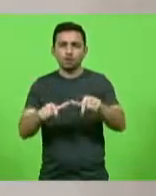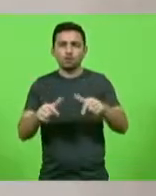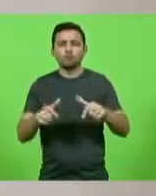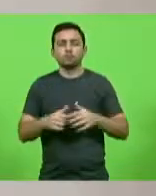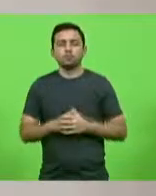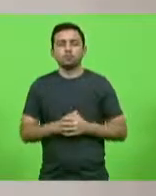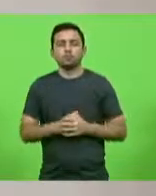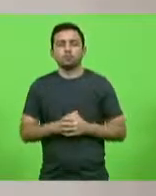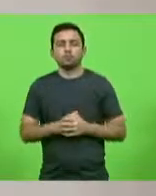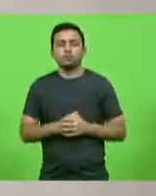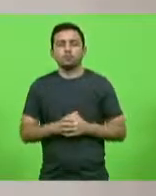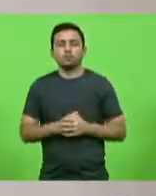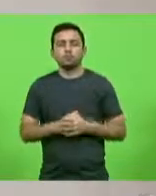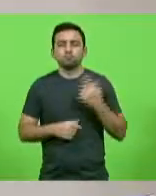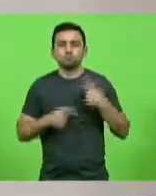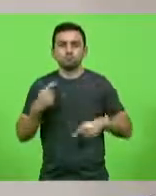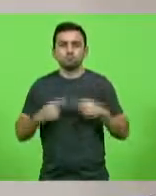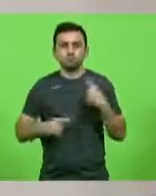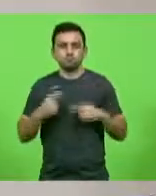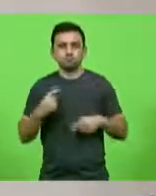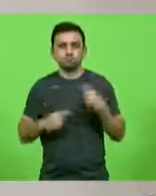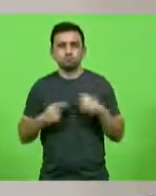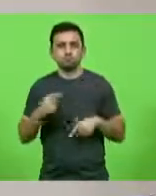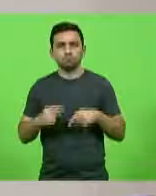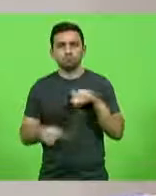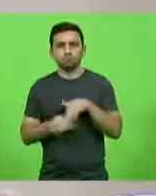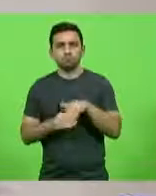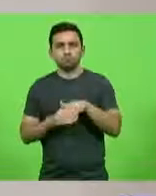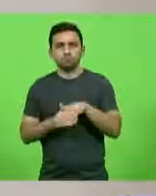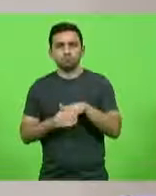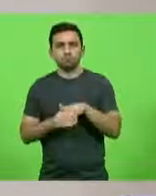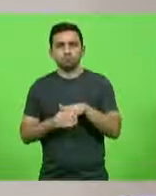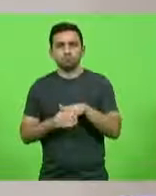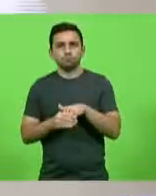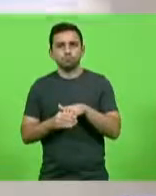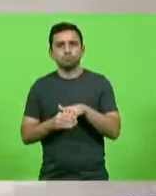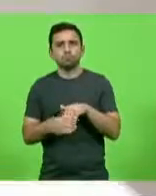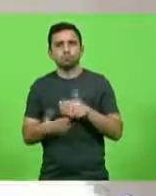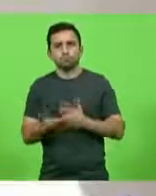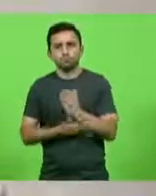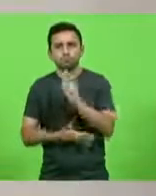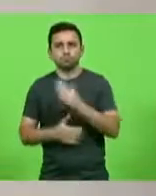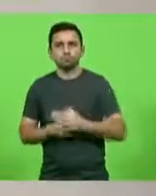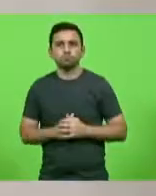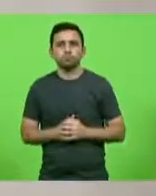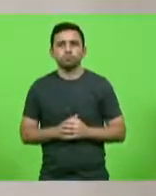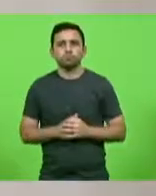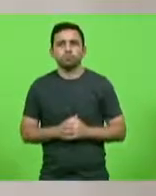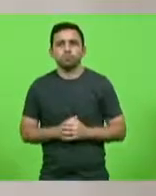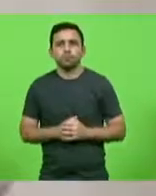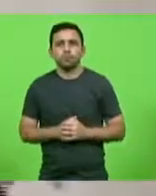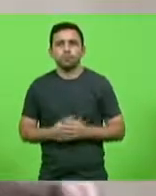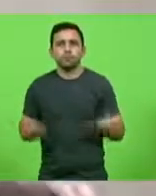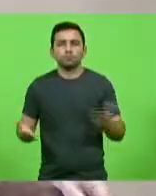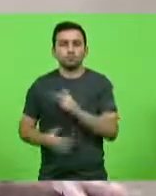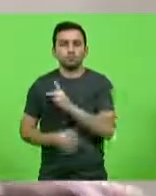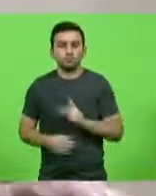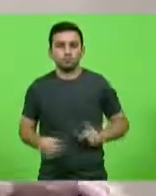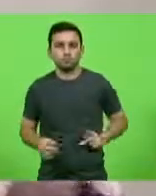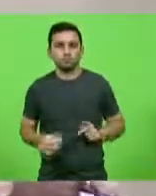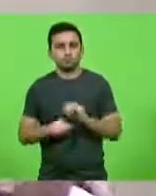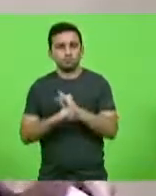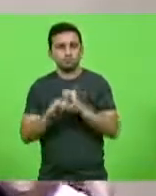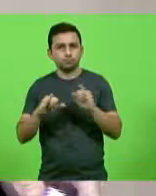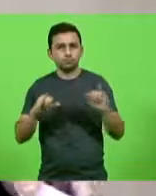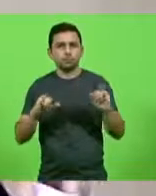Em discussão. Em votação. Aprovado. esta presidência comunica que